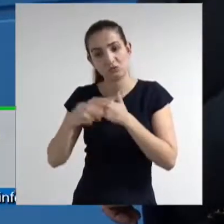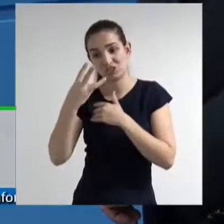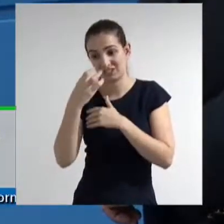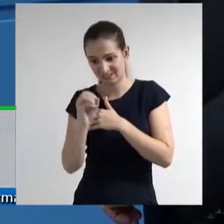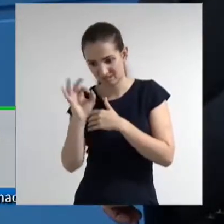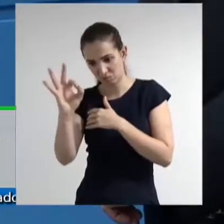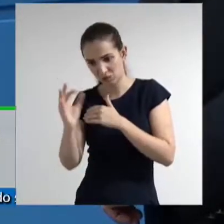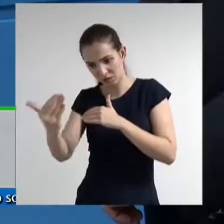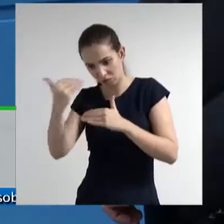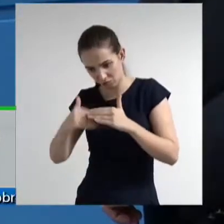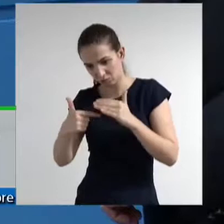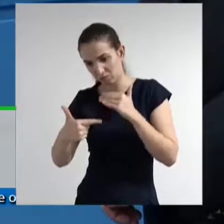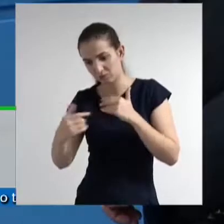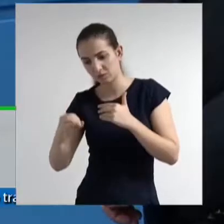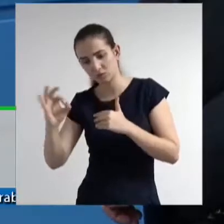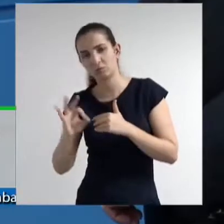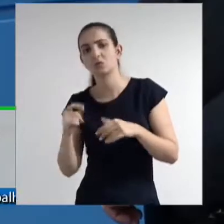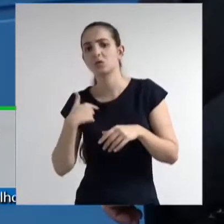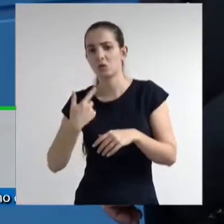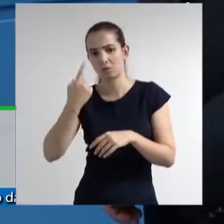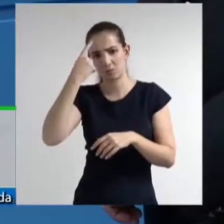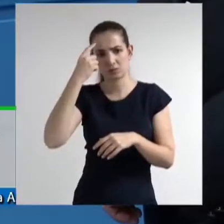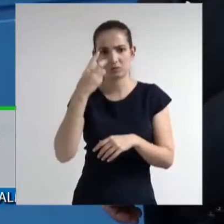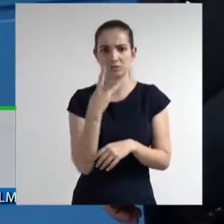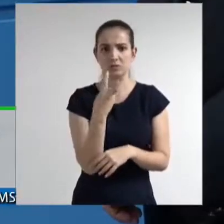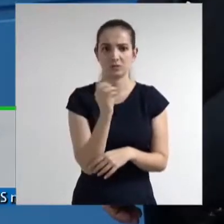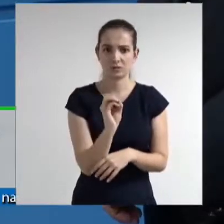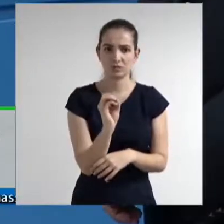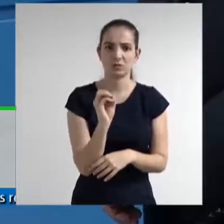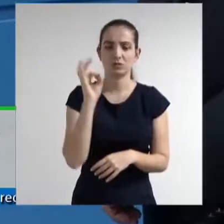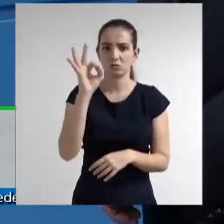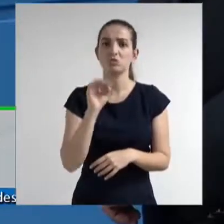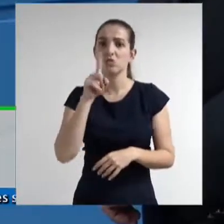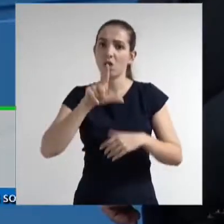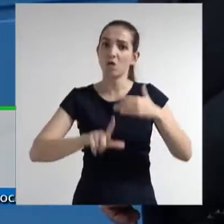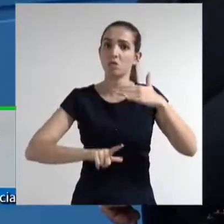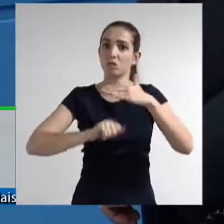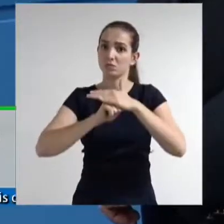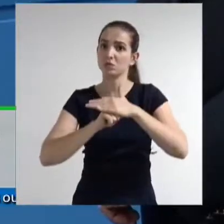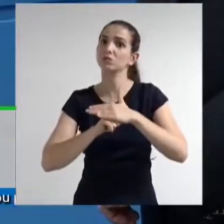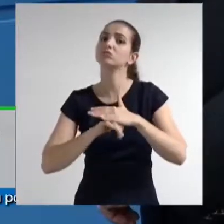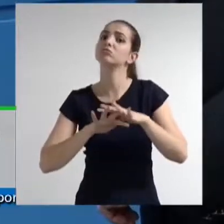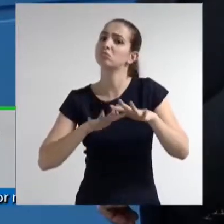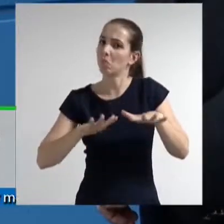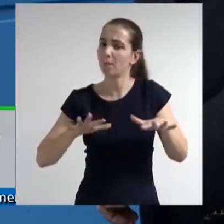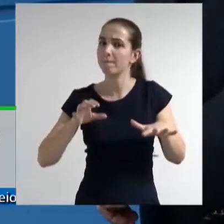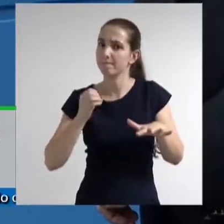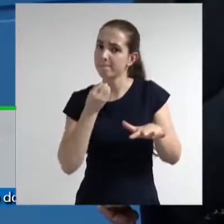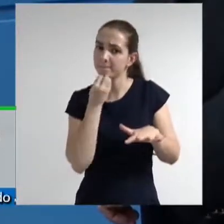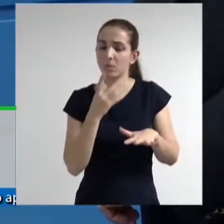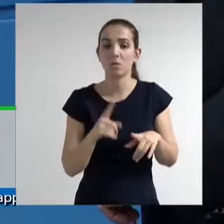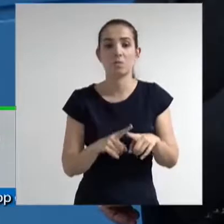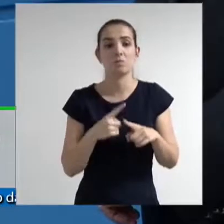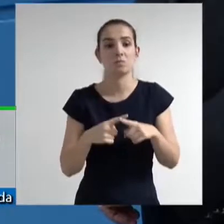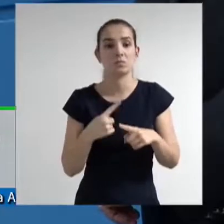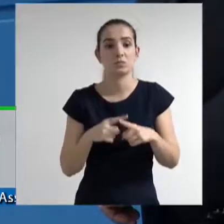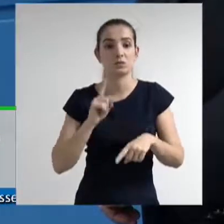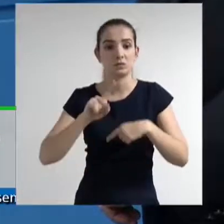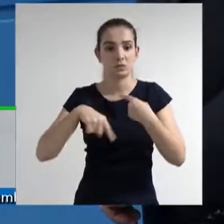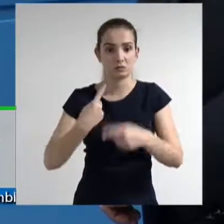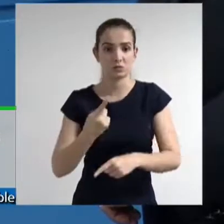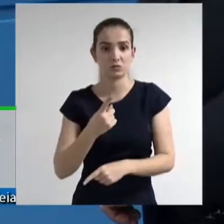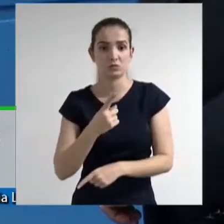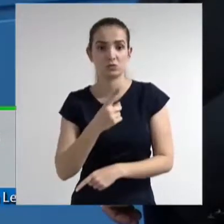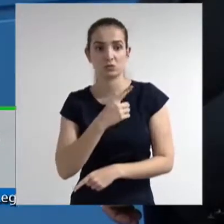E penso que 30% seja um limite razoável, porque uma vez apropriado pelo Estado, dificilmente se